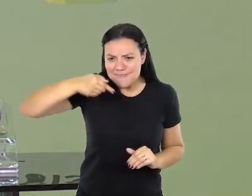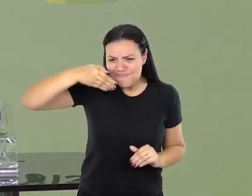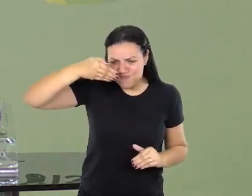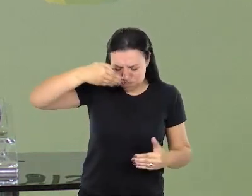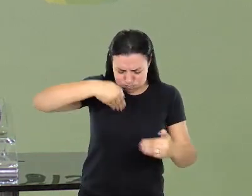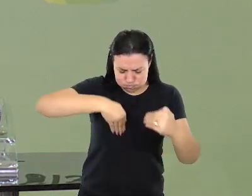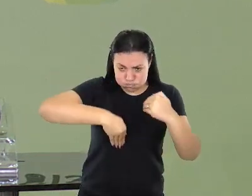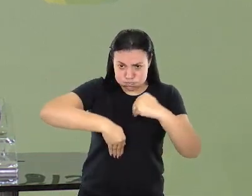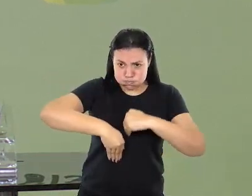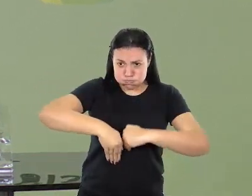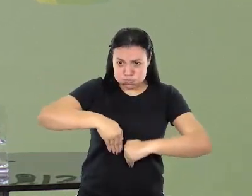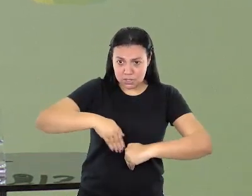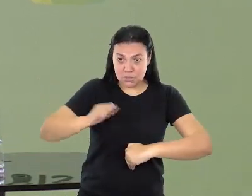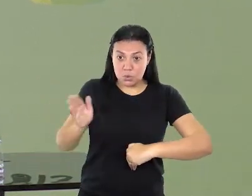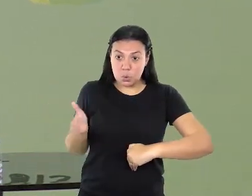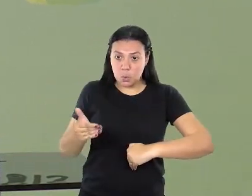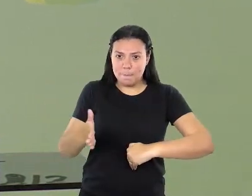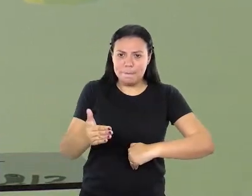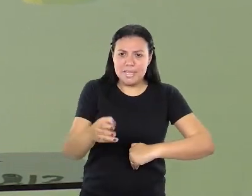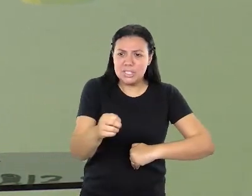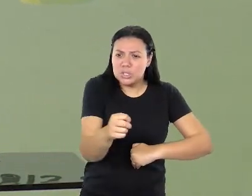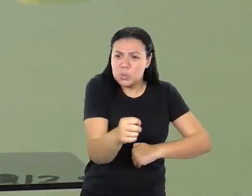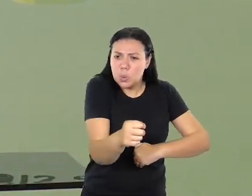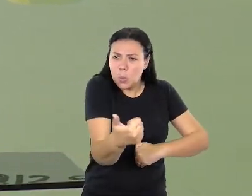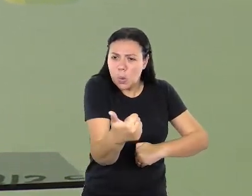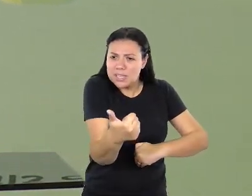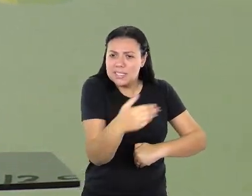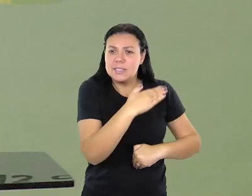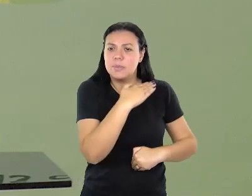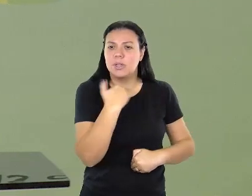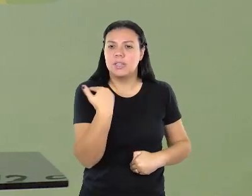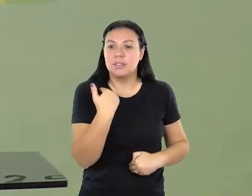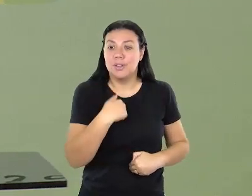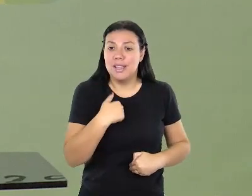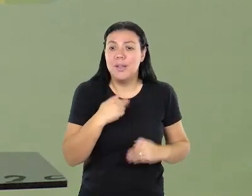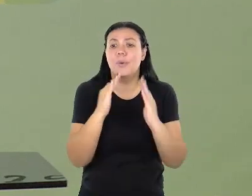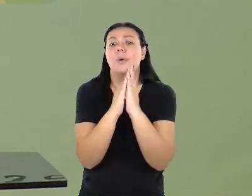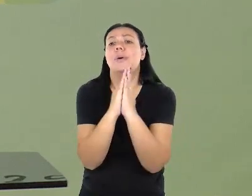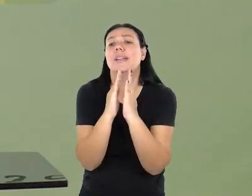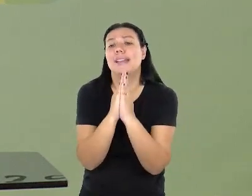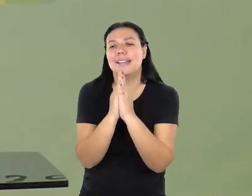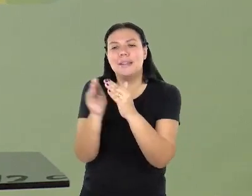morrer, que eu já estava desfalecendo, aí eu orei, eu clamei ao Senhor.